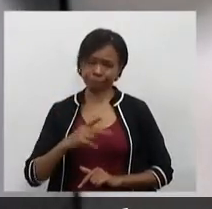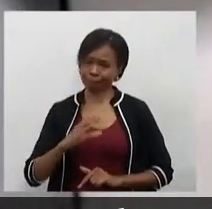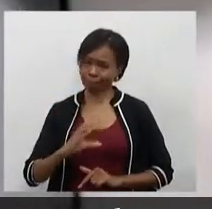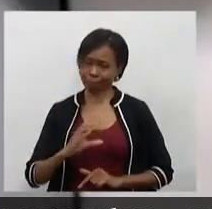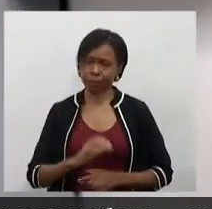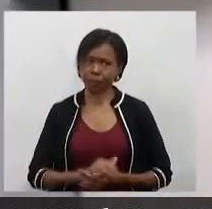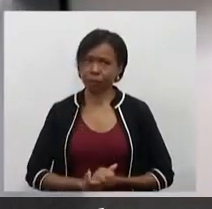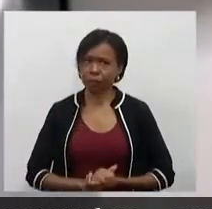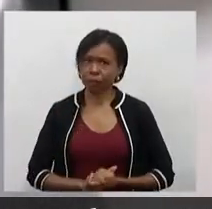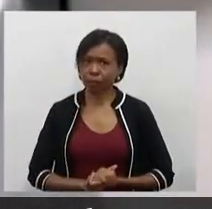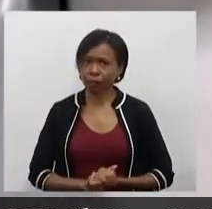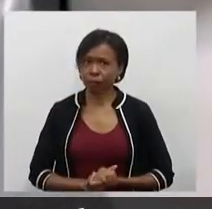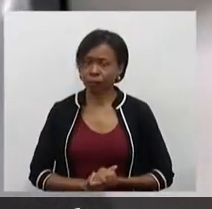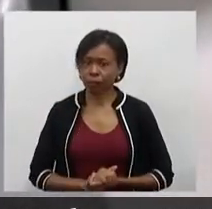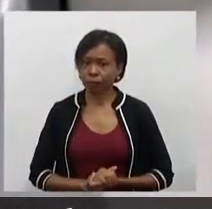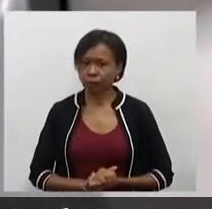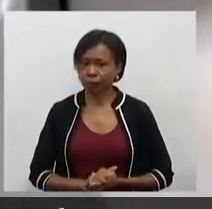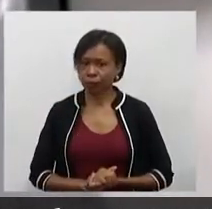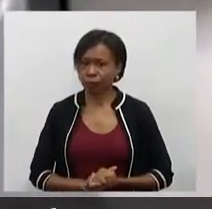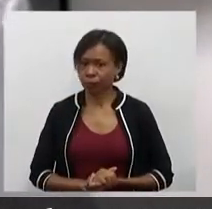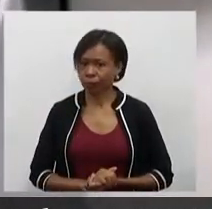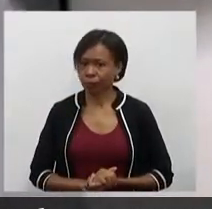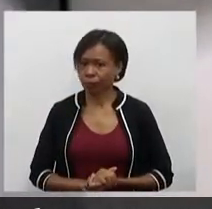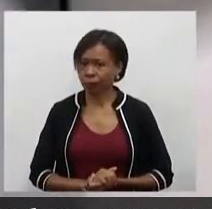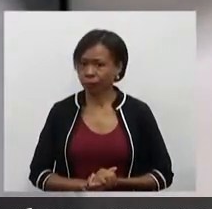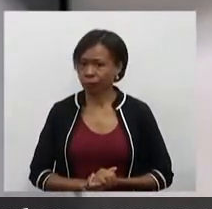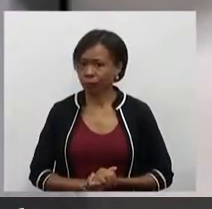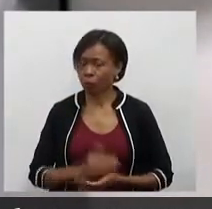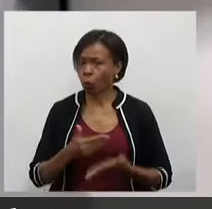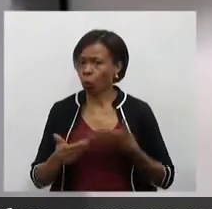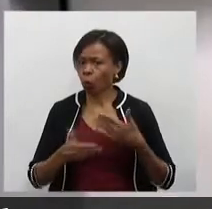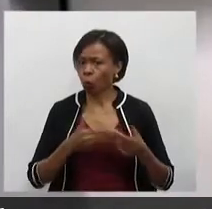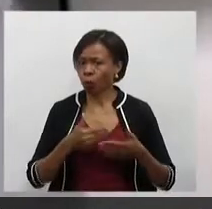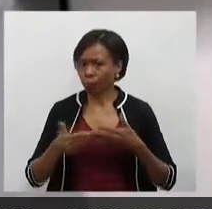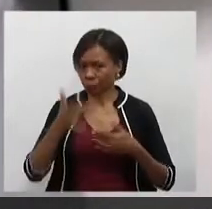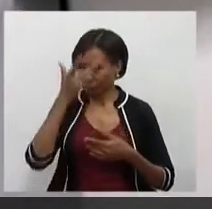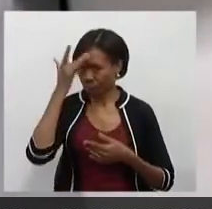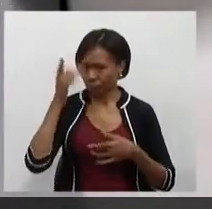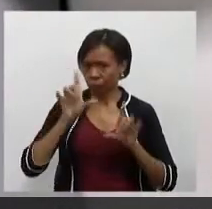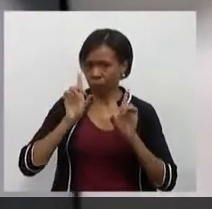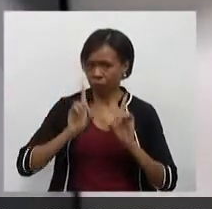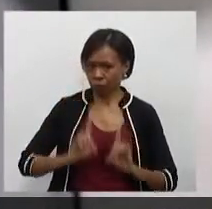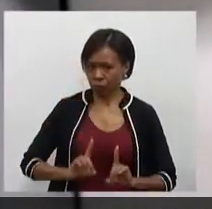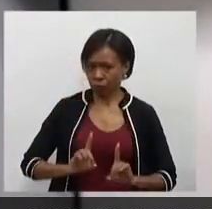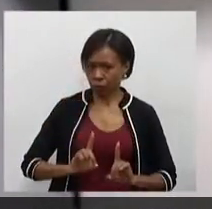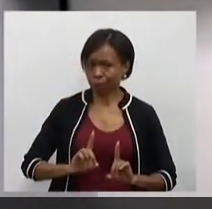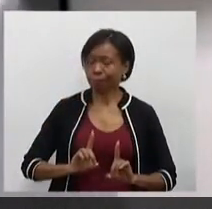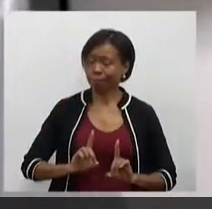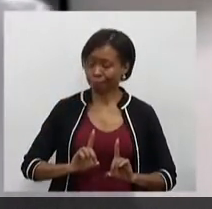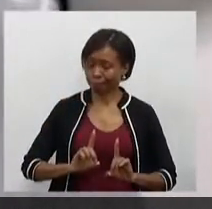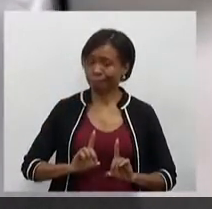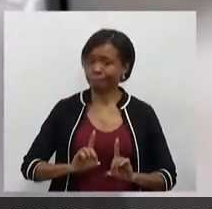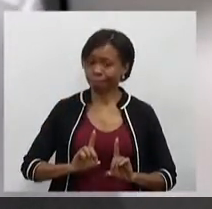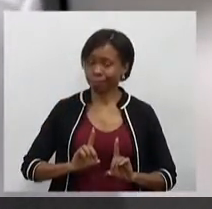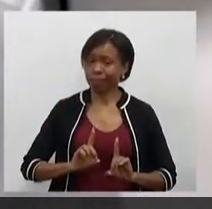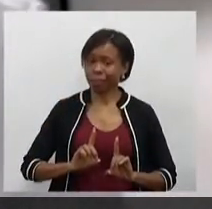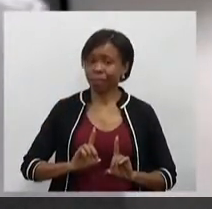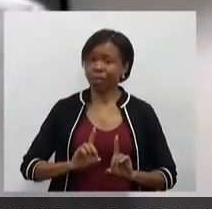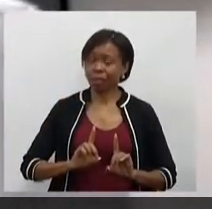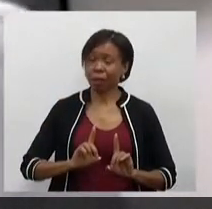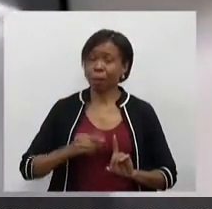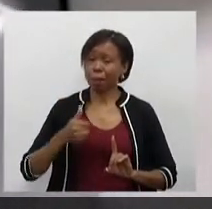óbvio que nós defendemos, ou seja, que todas as pessoas com deficiência são mais vulneráveis em cenários de